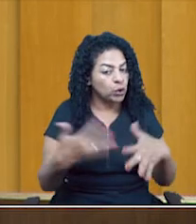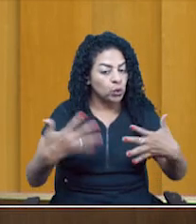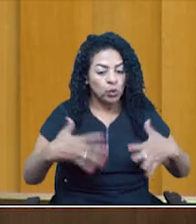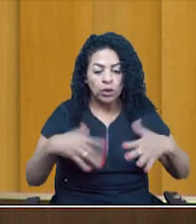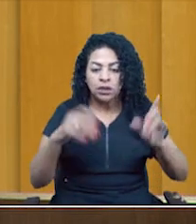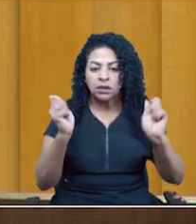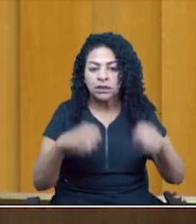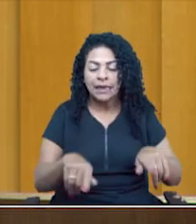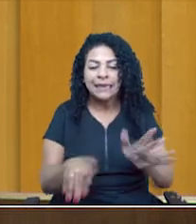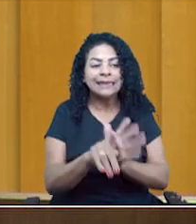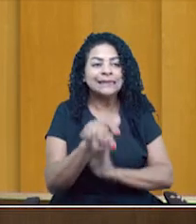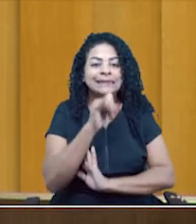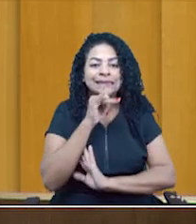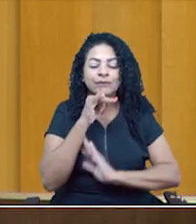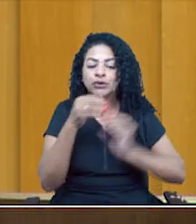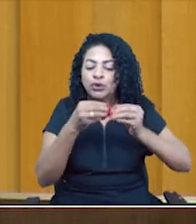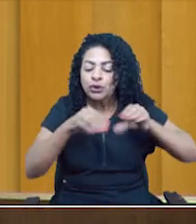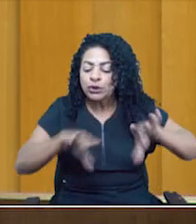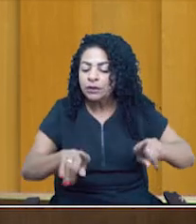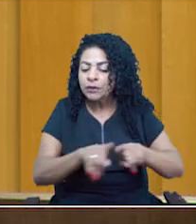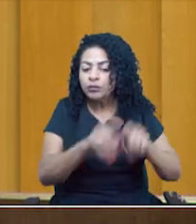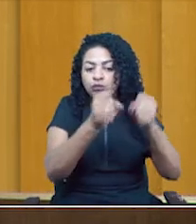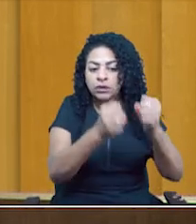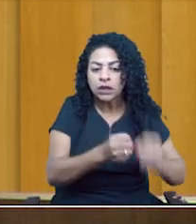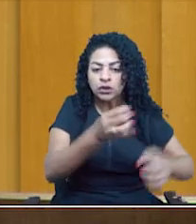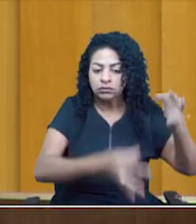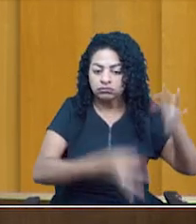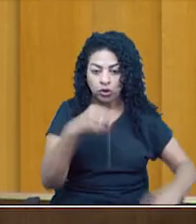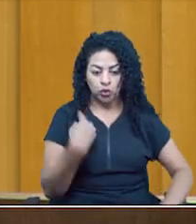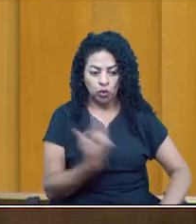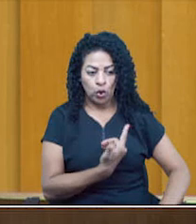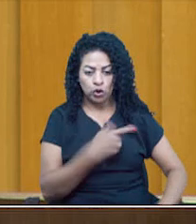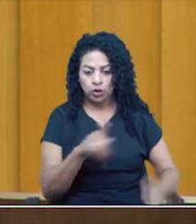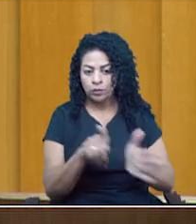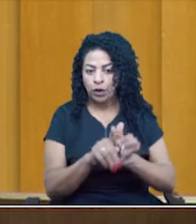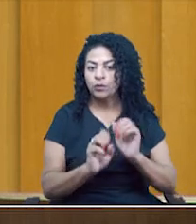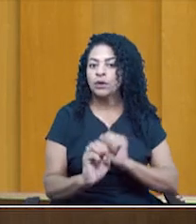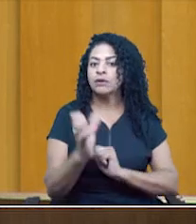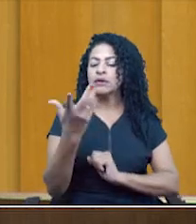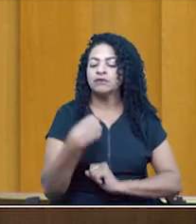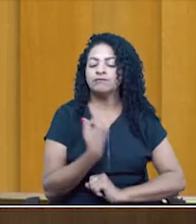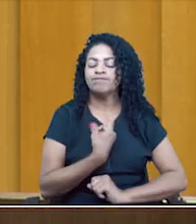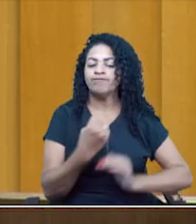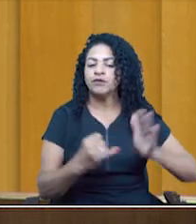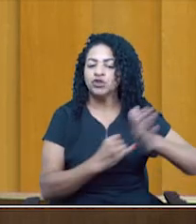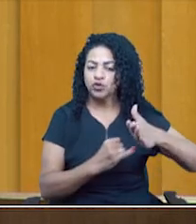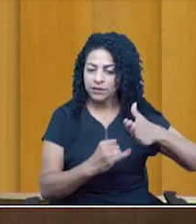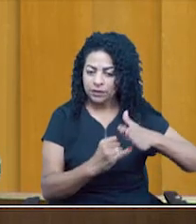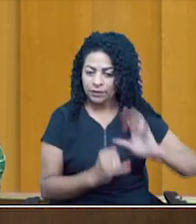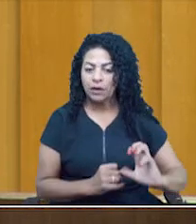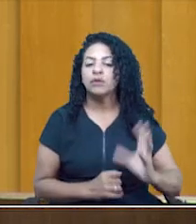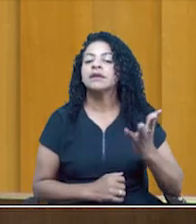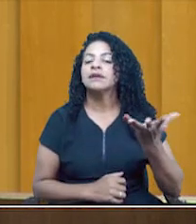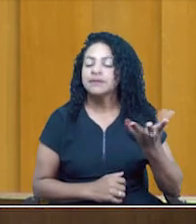avassaladora em termos de poder judiciário, para o nosso poder enquanto instituição, que eu acho que